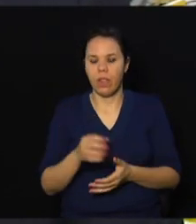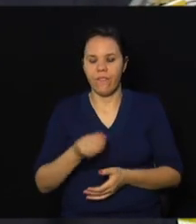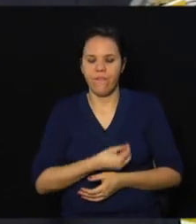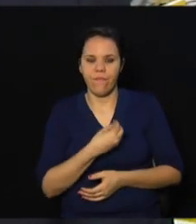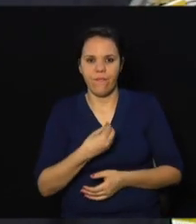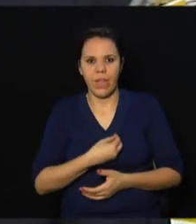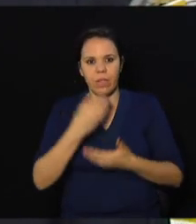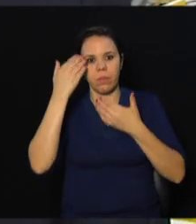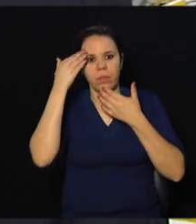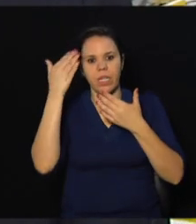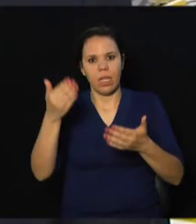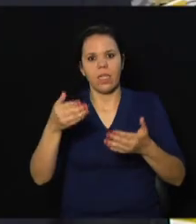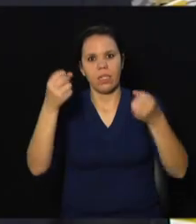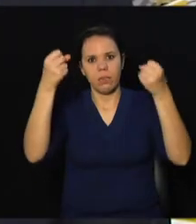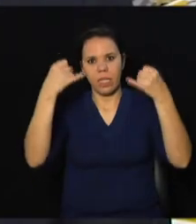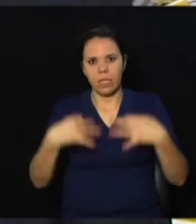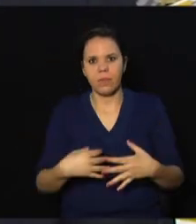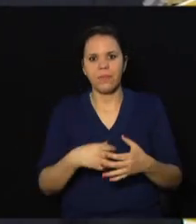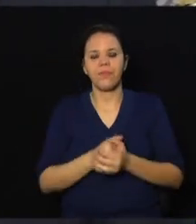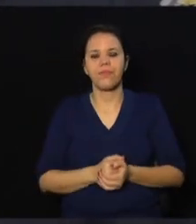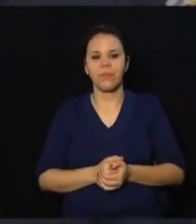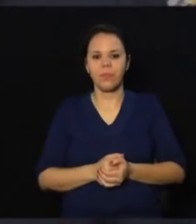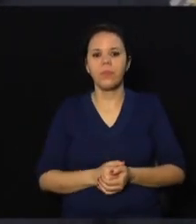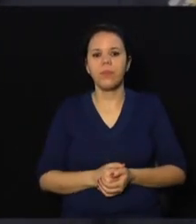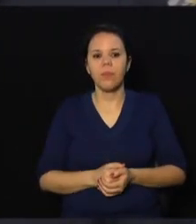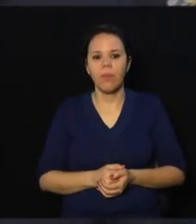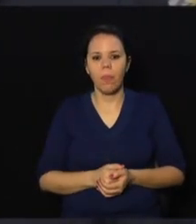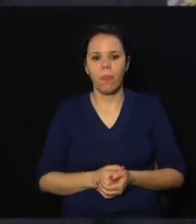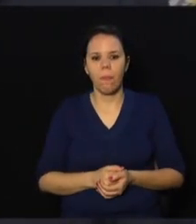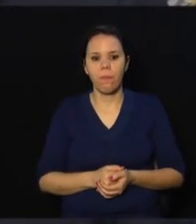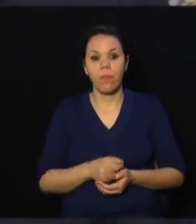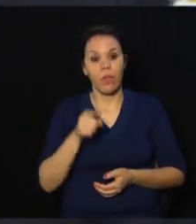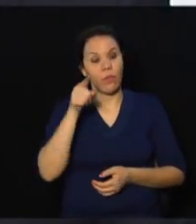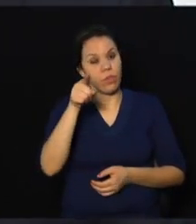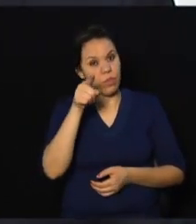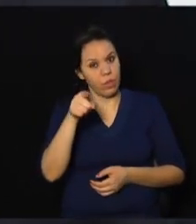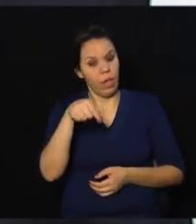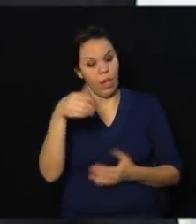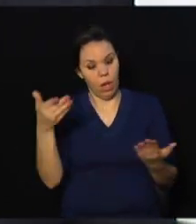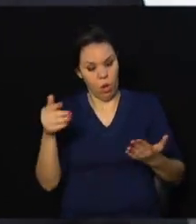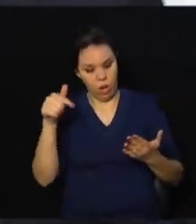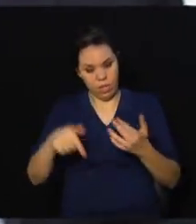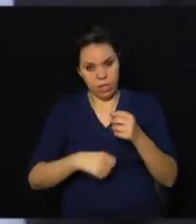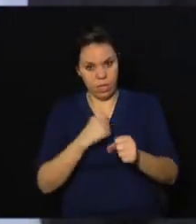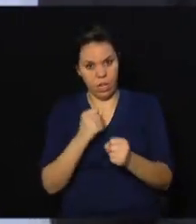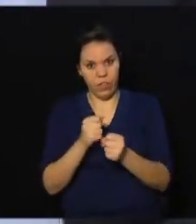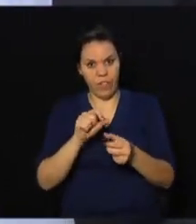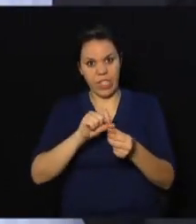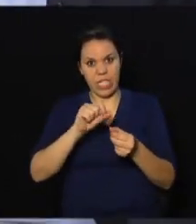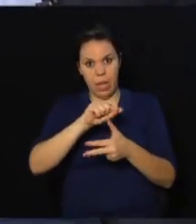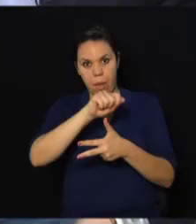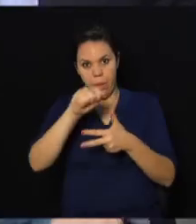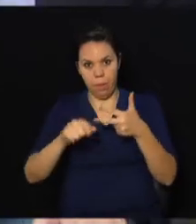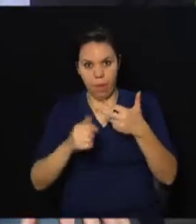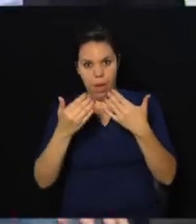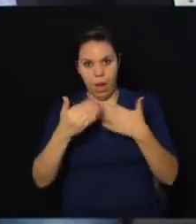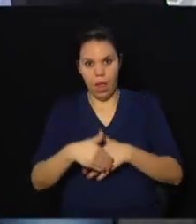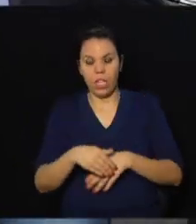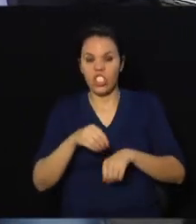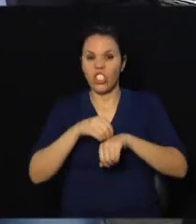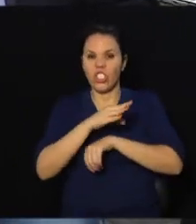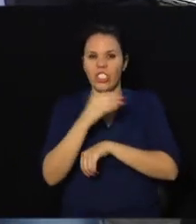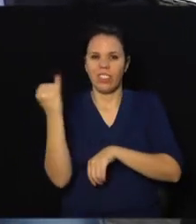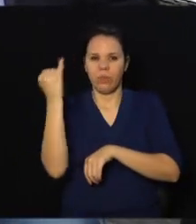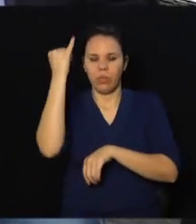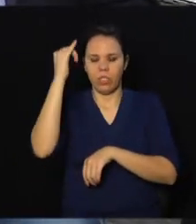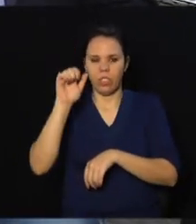certo, muito obrigada pelas explicações. E para você que vai prestar o Enem esse ano, né? Então aí as dicas preciosas do